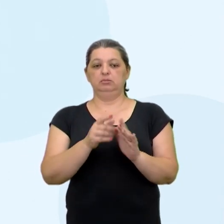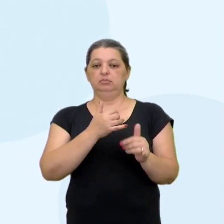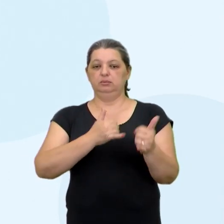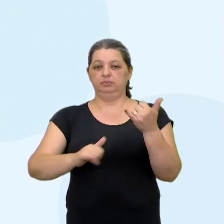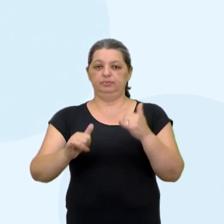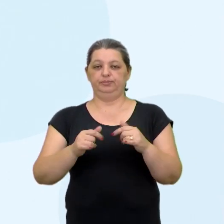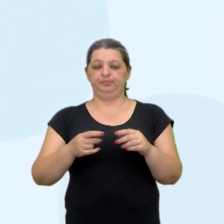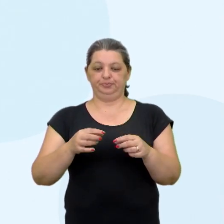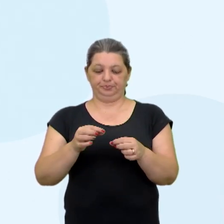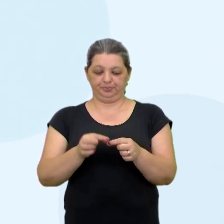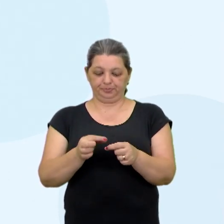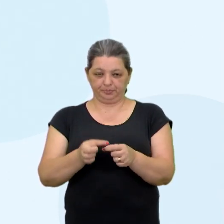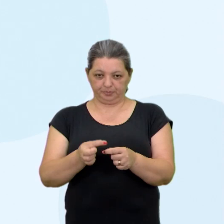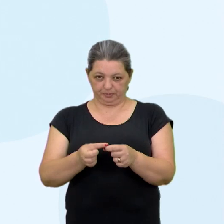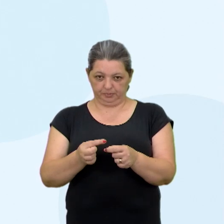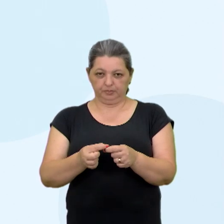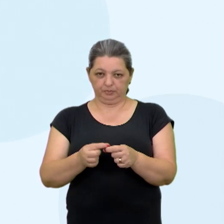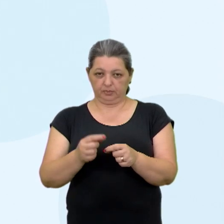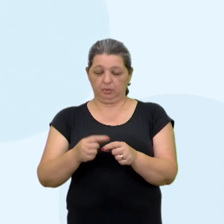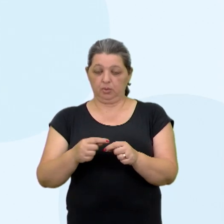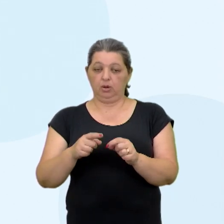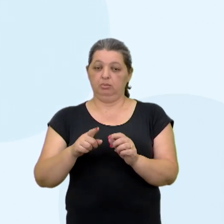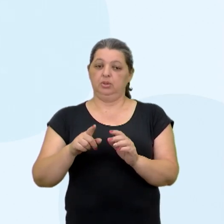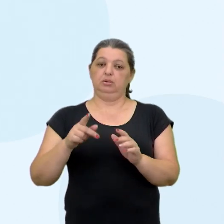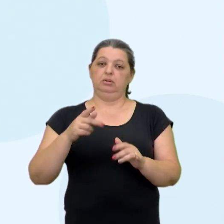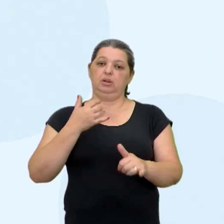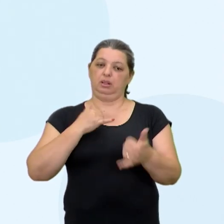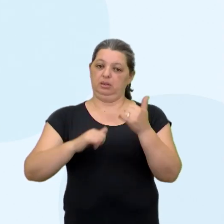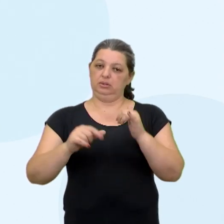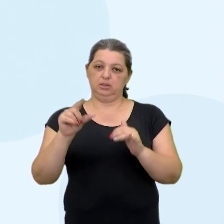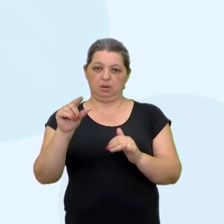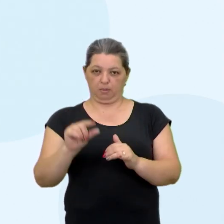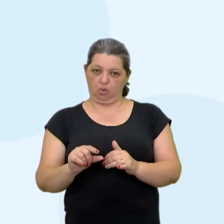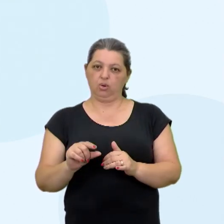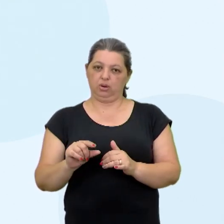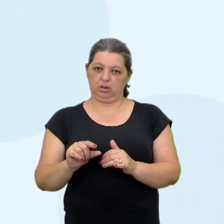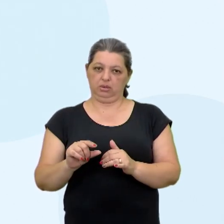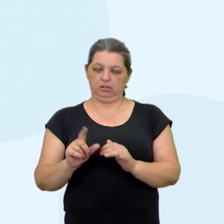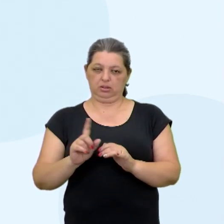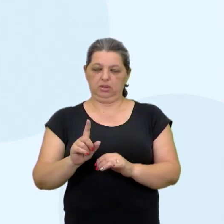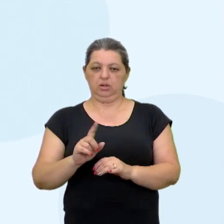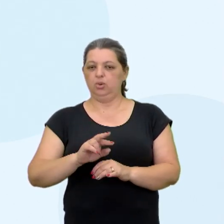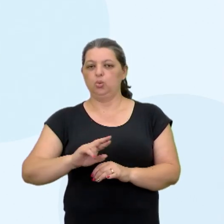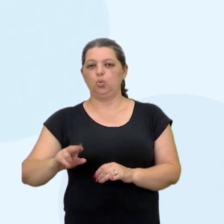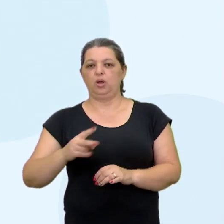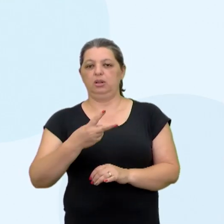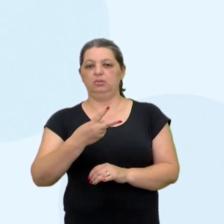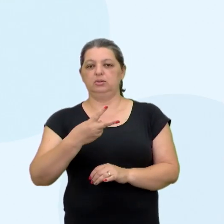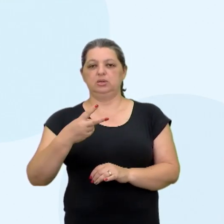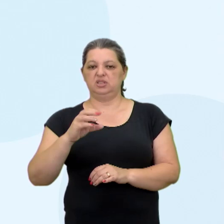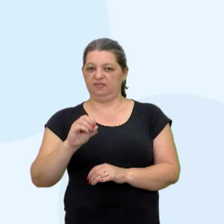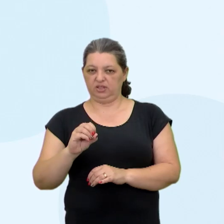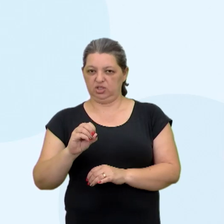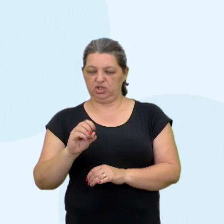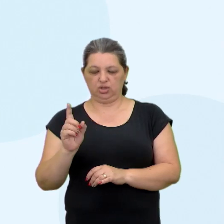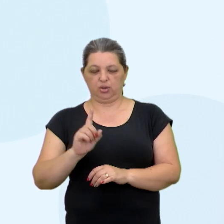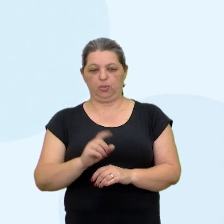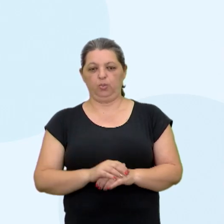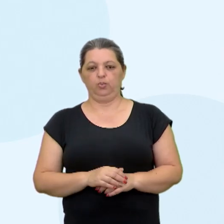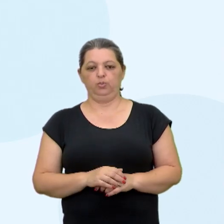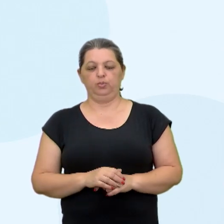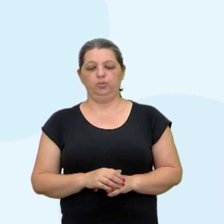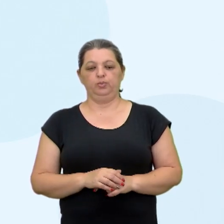do Arduino, ele é para trabalhar em voltagem baixa, tá? Não é tipo 220. Temos o que mais